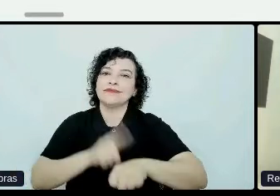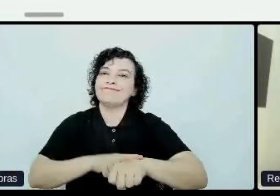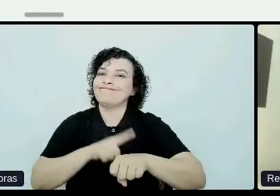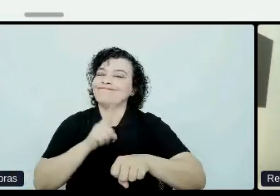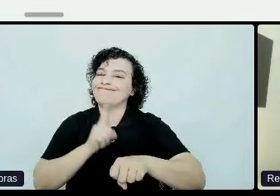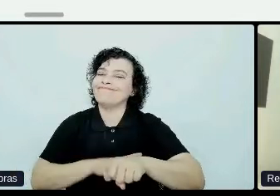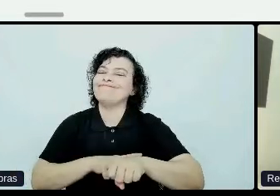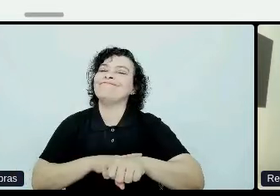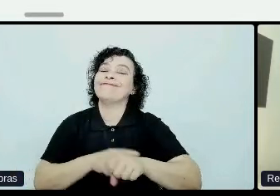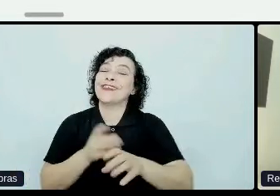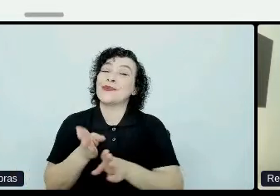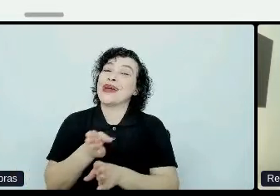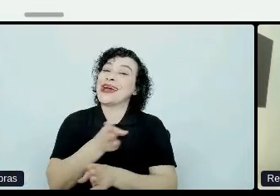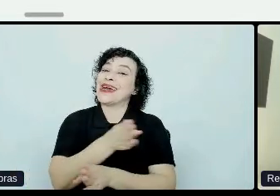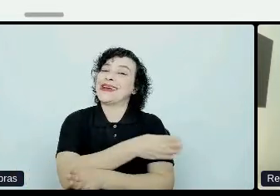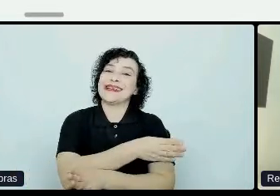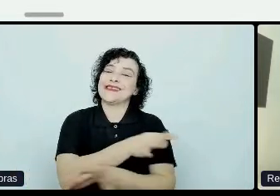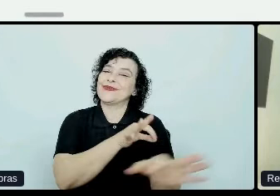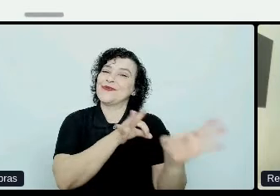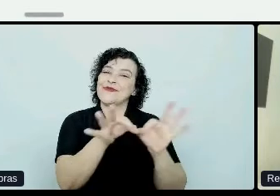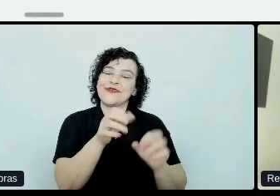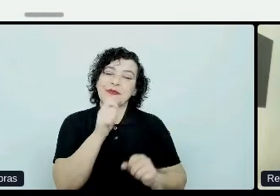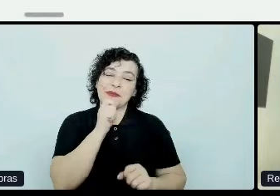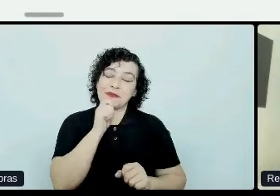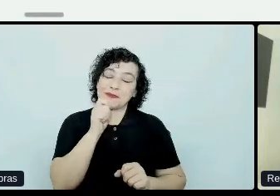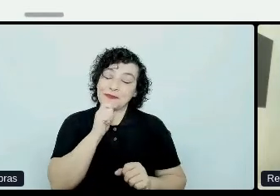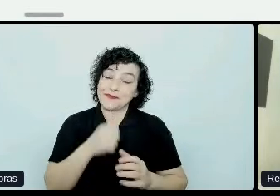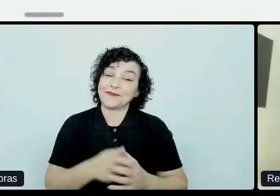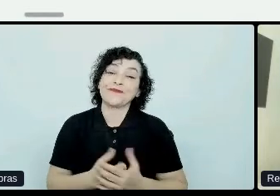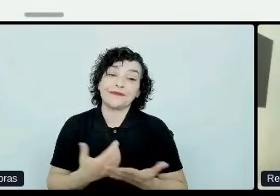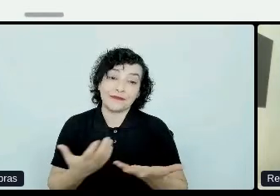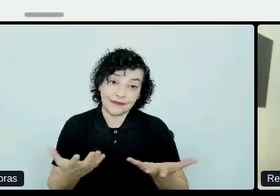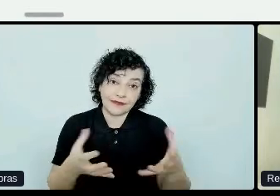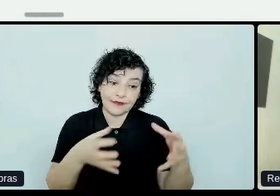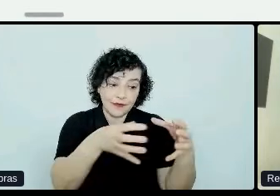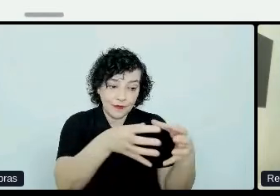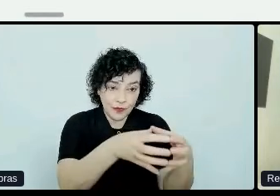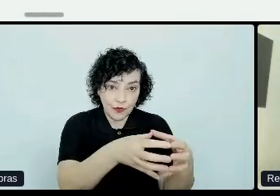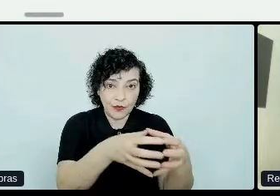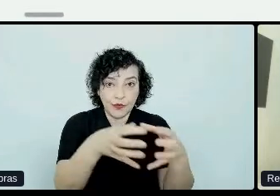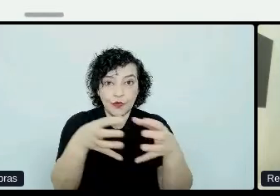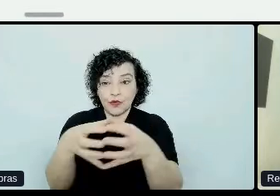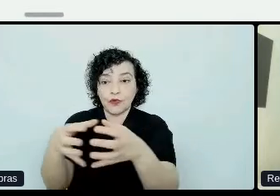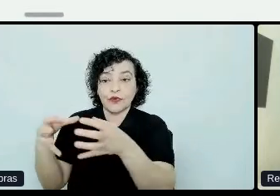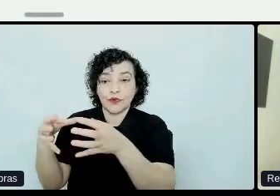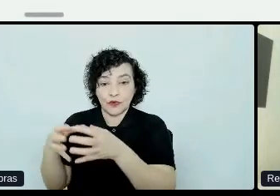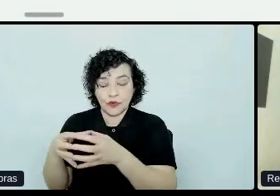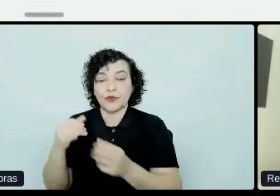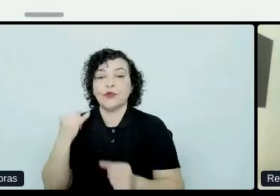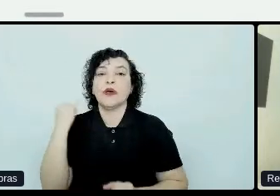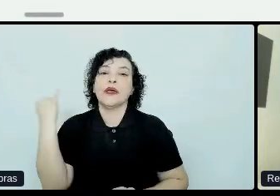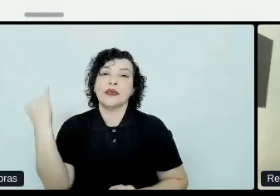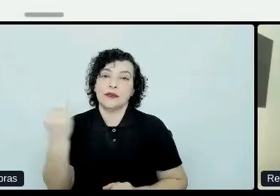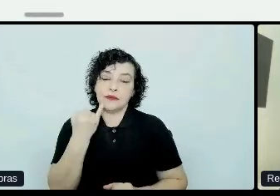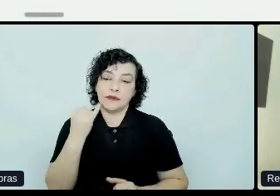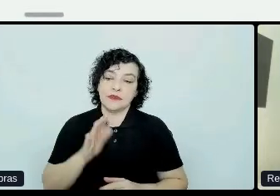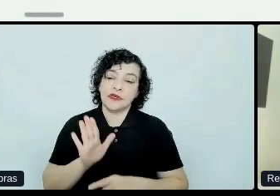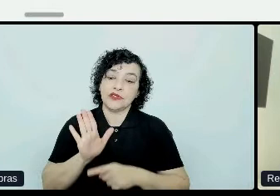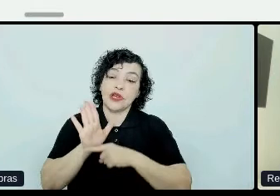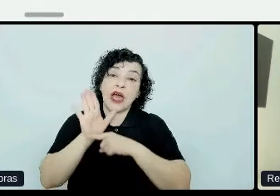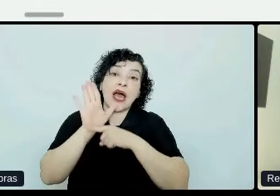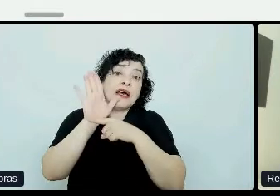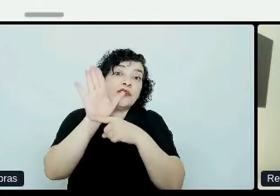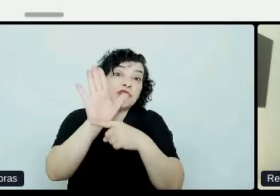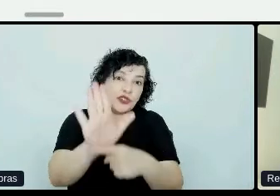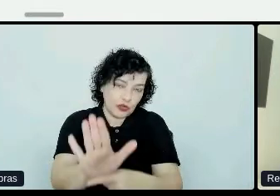foi levantada a tempo. Tá? Então, essa divisão de papéis e de itens por assuntos permite que,